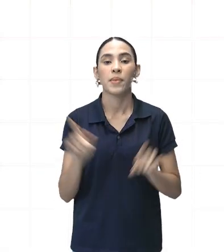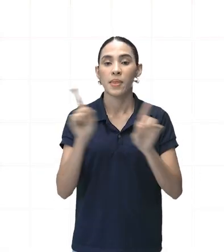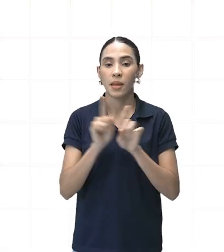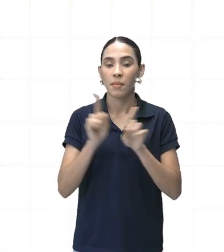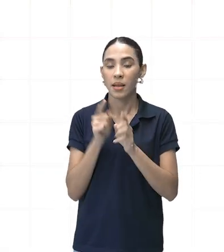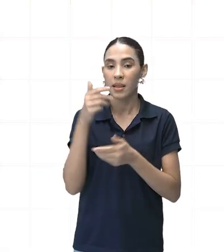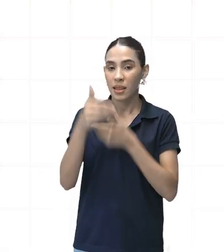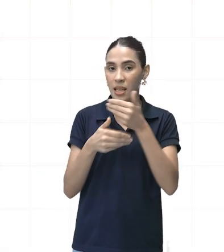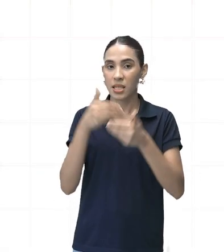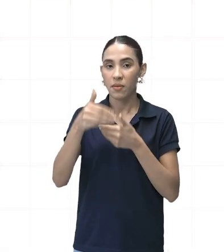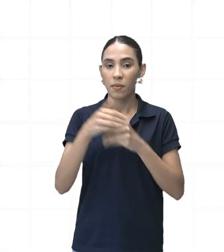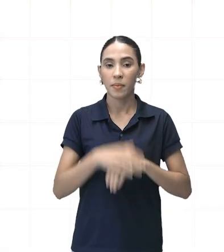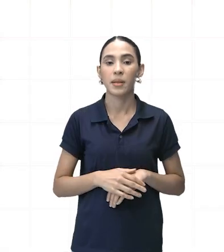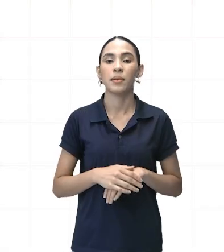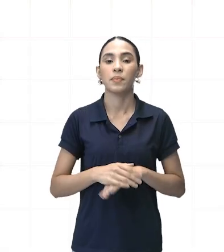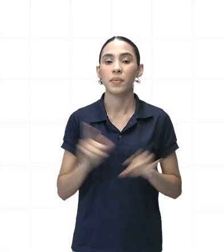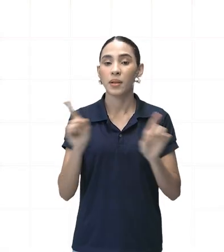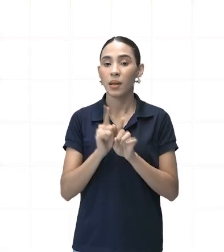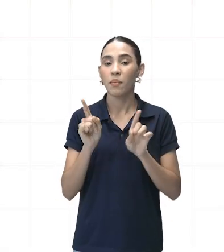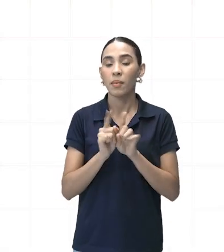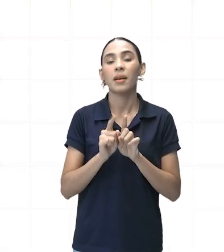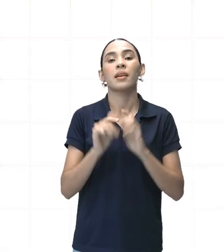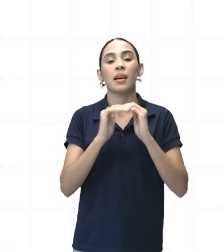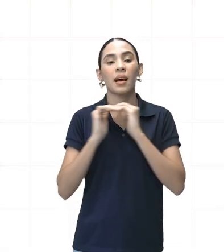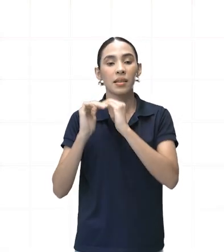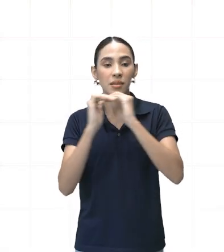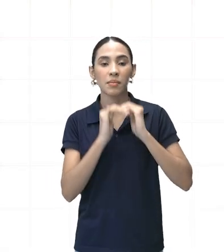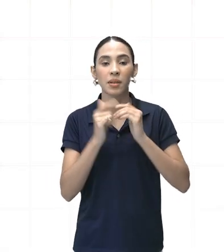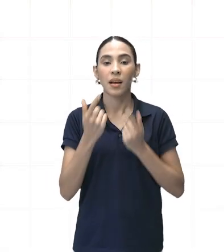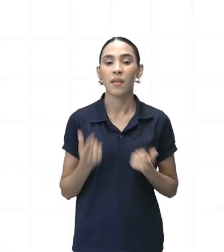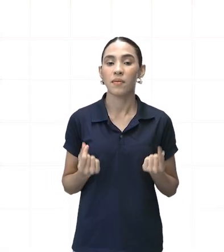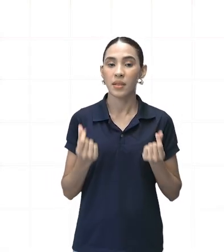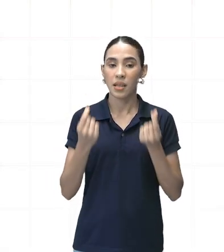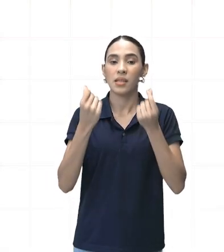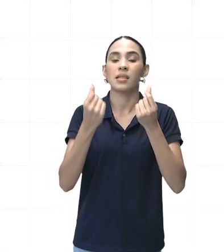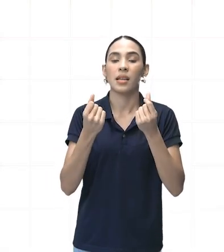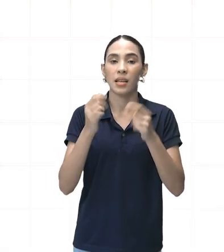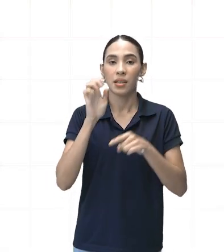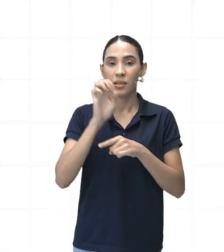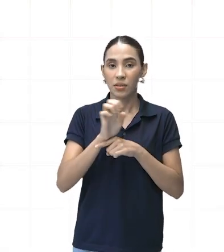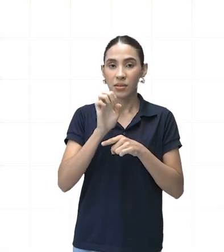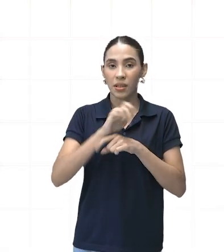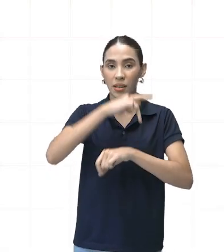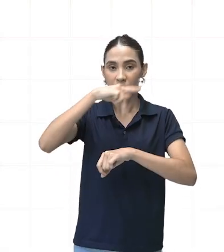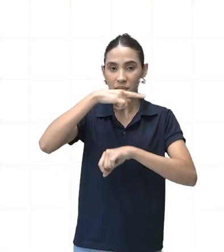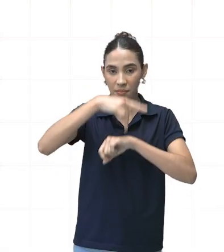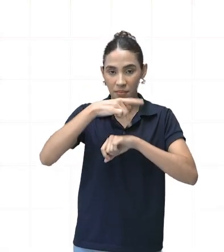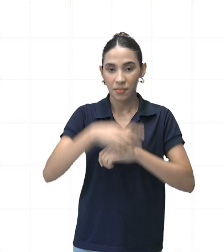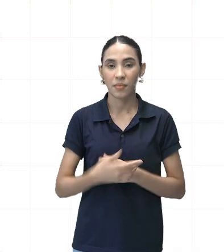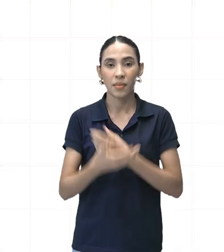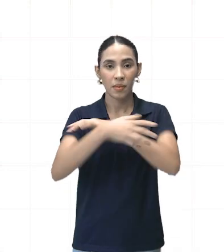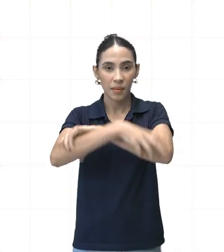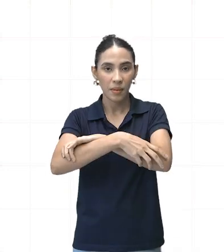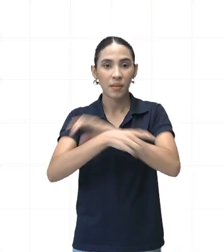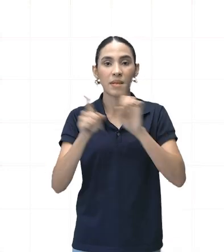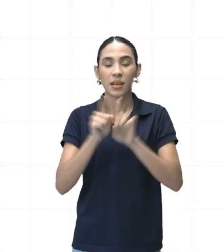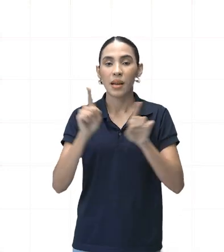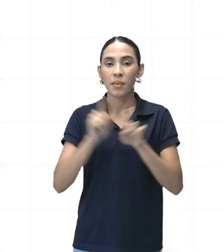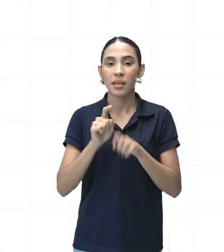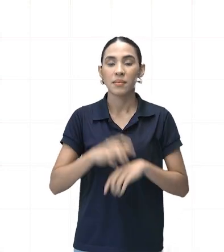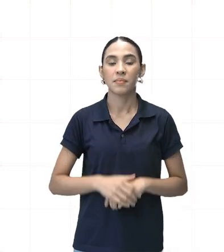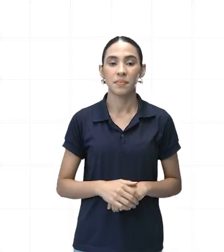o desenvolvimento e, lógico, a estabilidade financeira dos seus estados que fazem parte